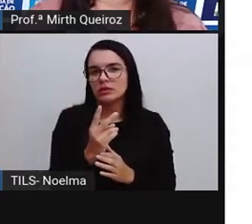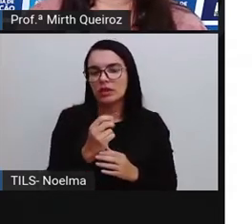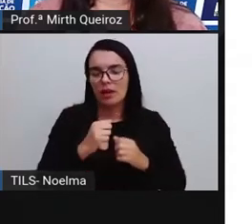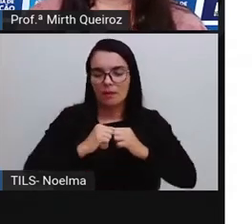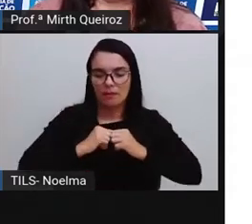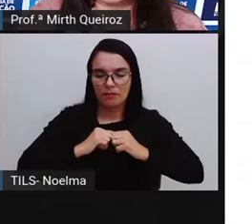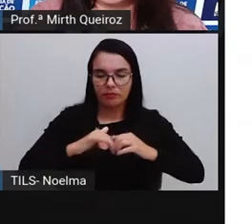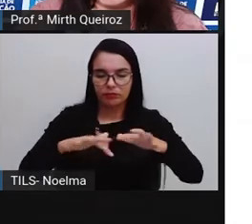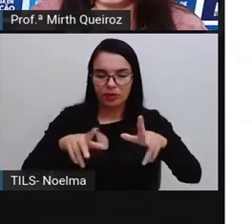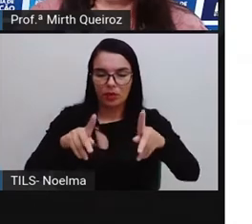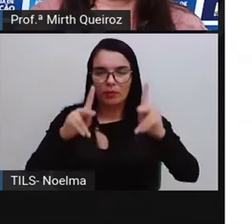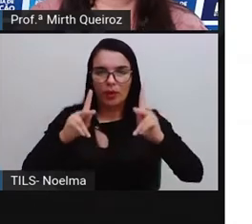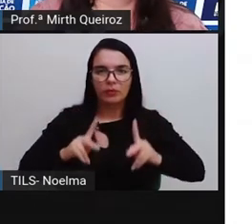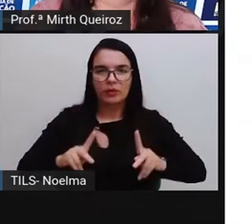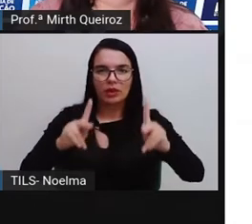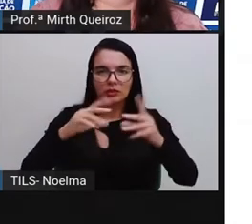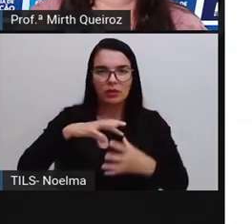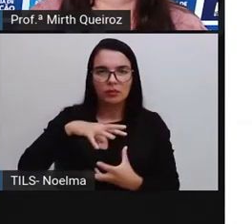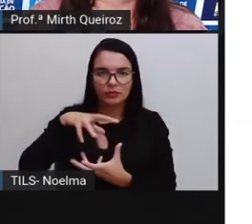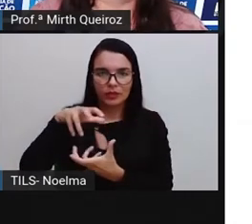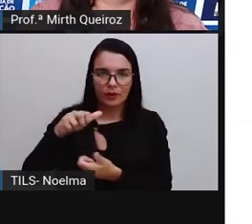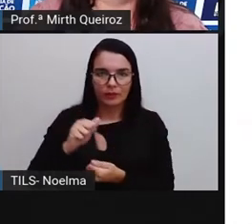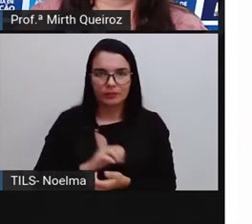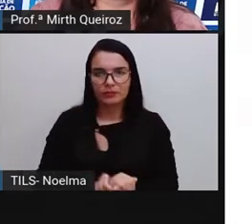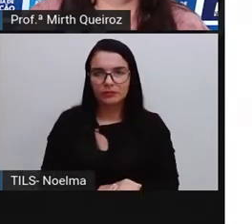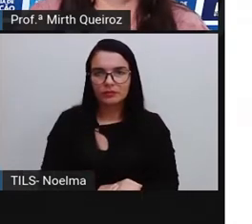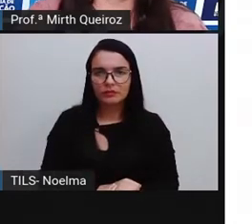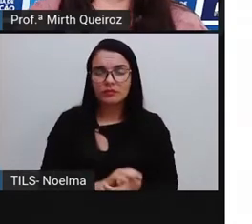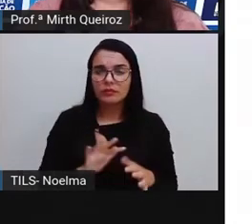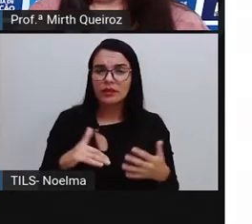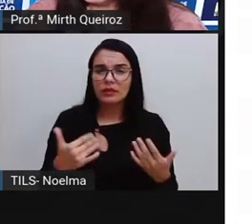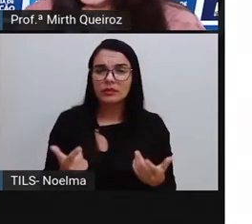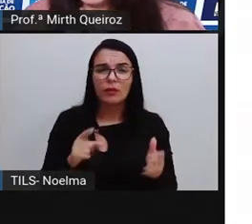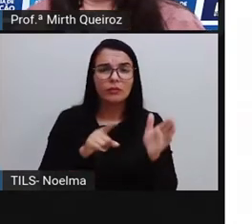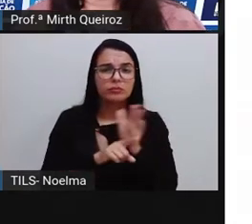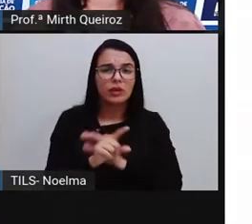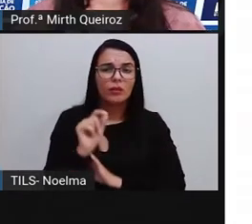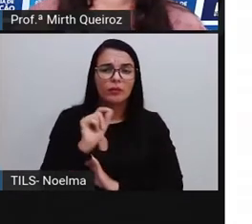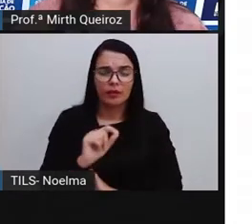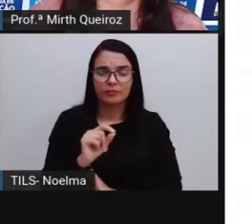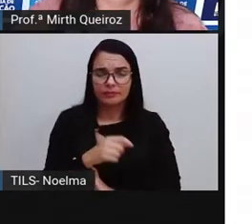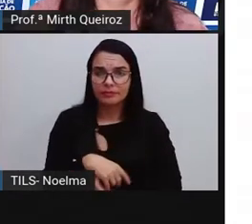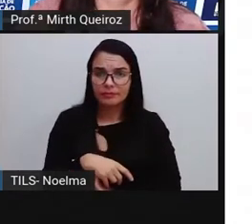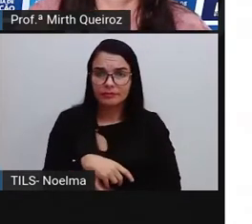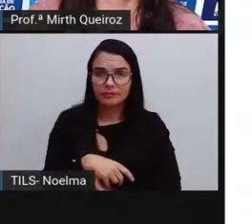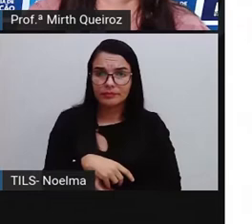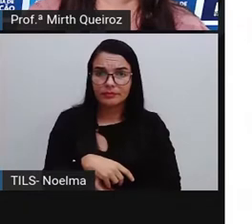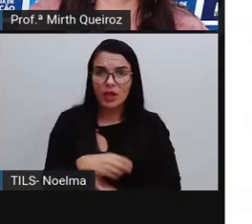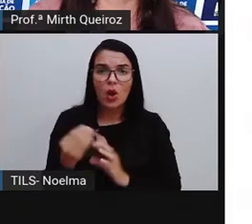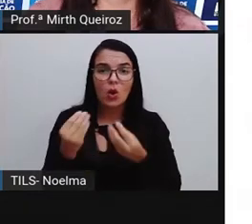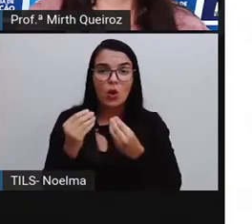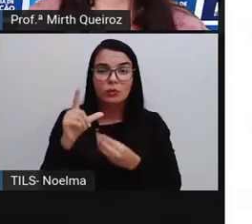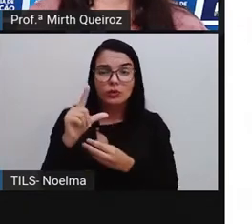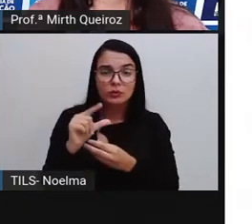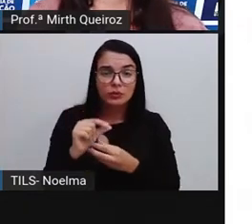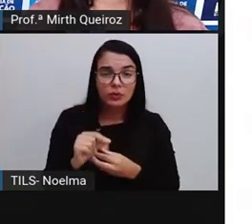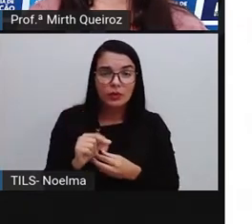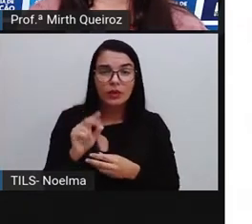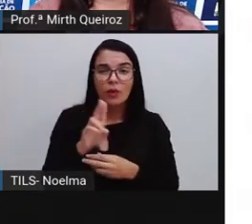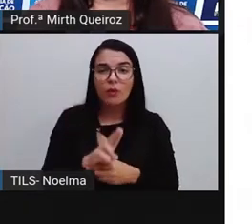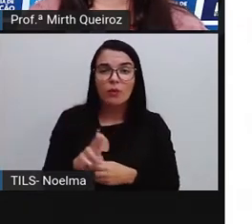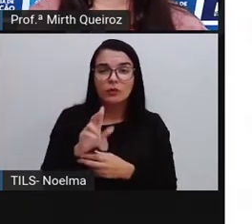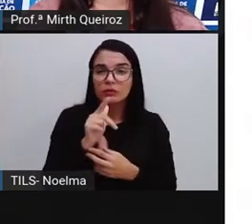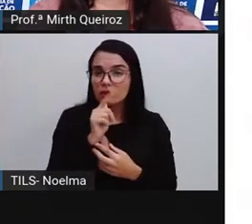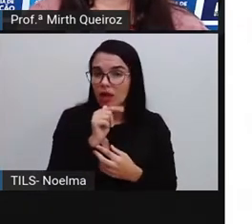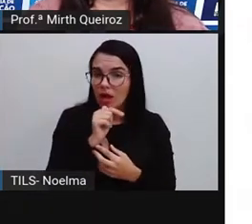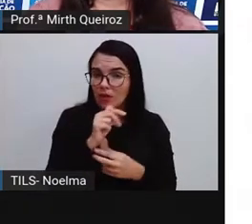a população mundial Imagine aí gente é a grande questão é e como diminuir o